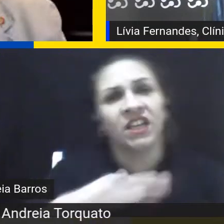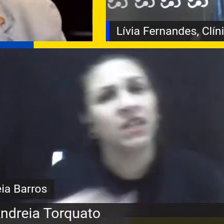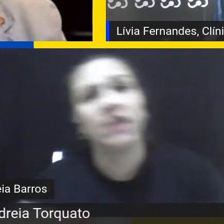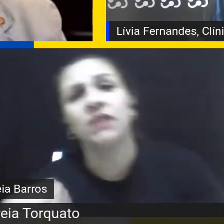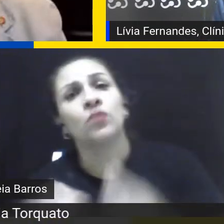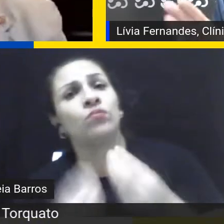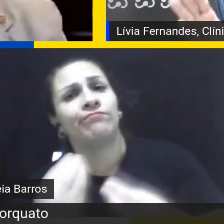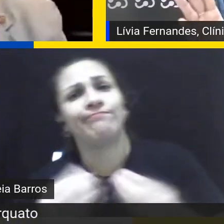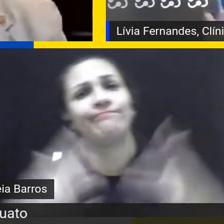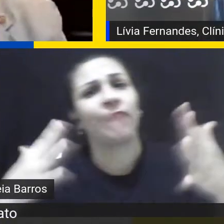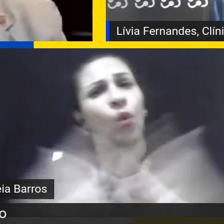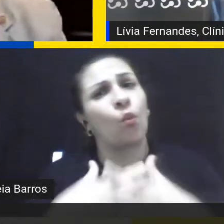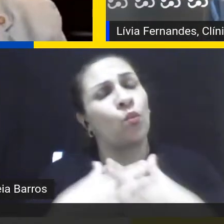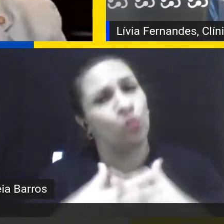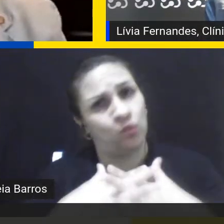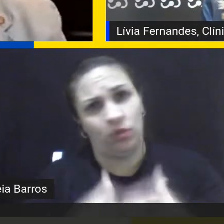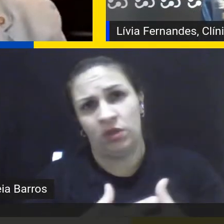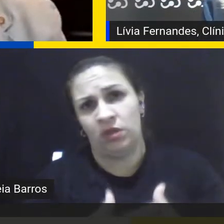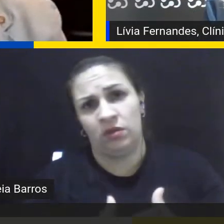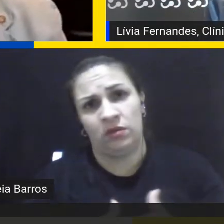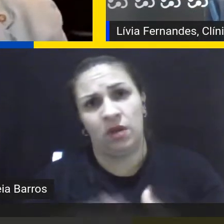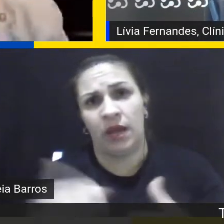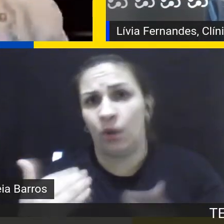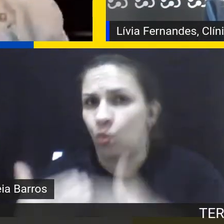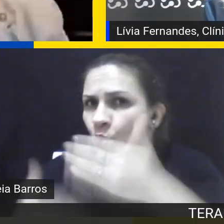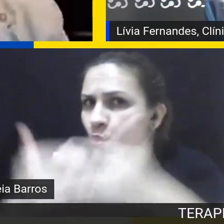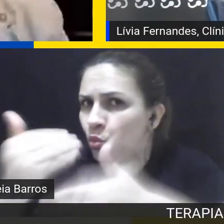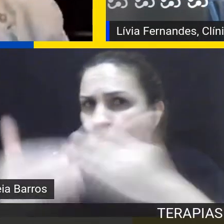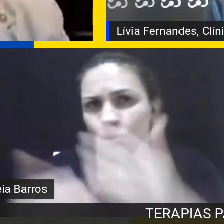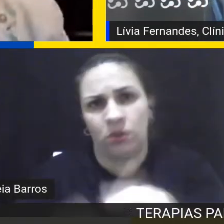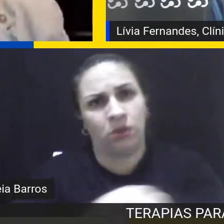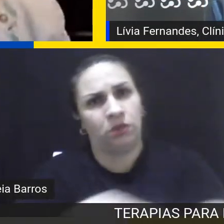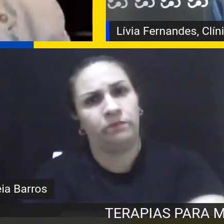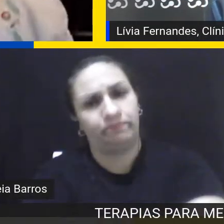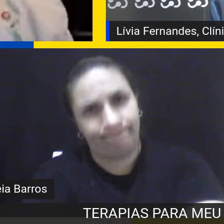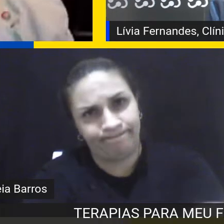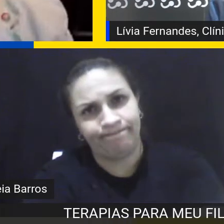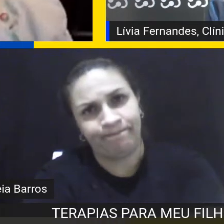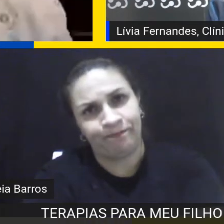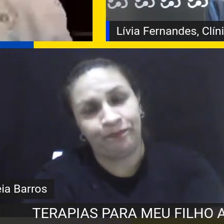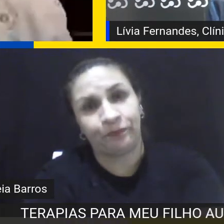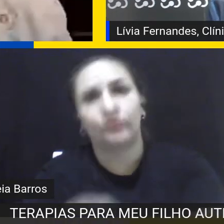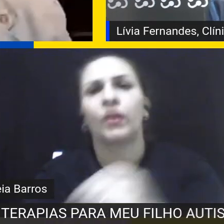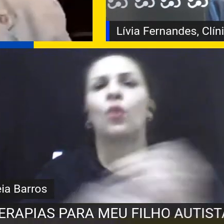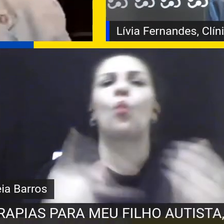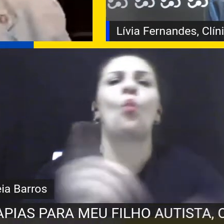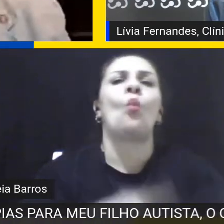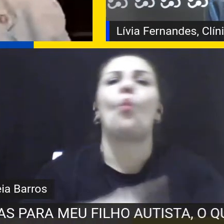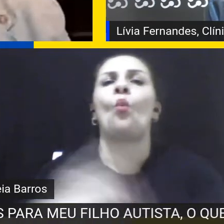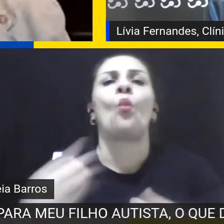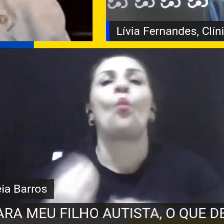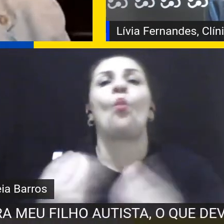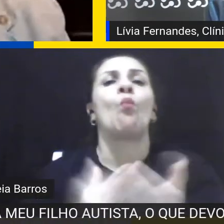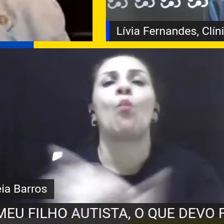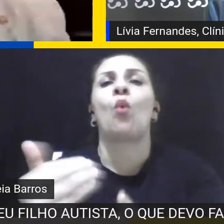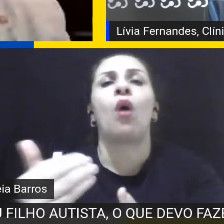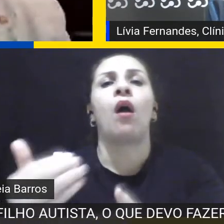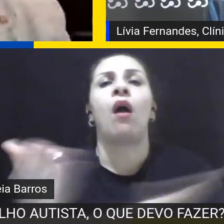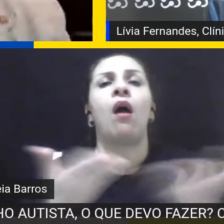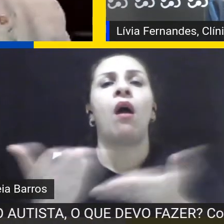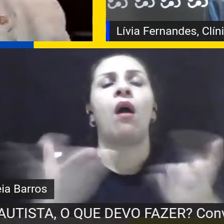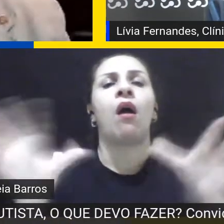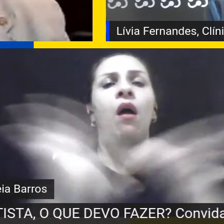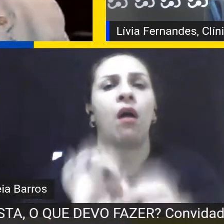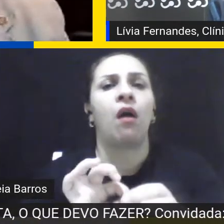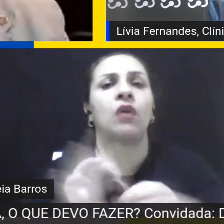pouco confusa e ela não deslancha. E quando e como iniciar a terapia em integração